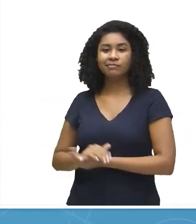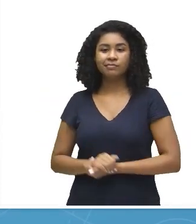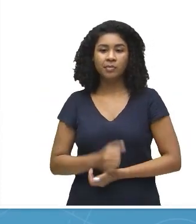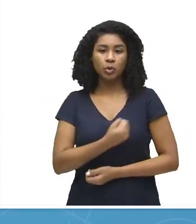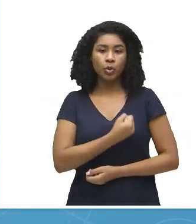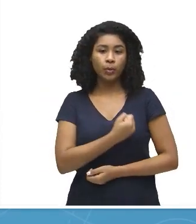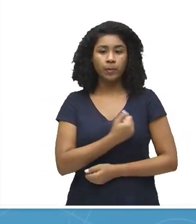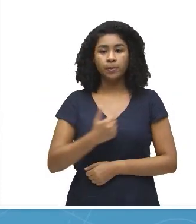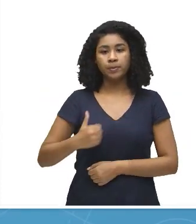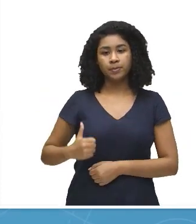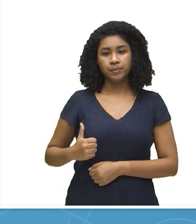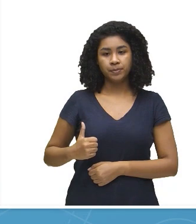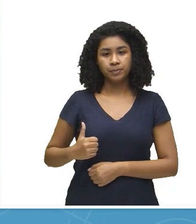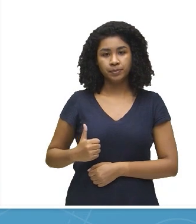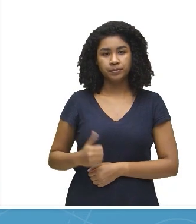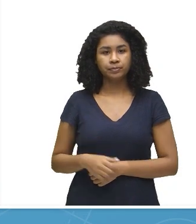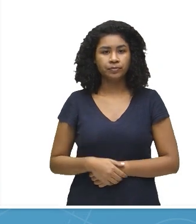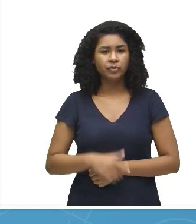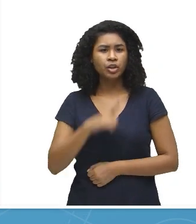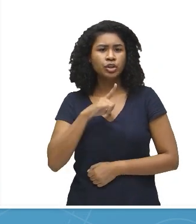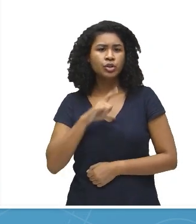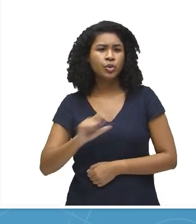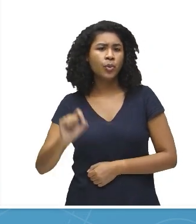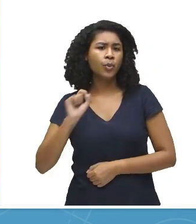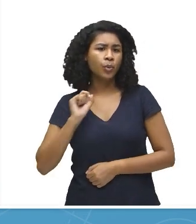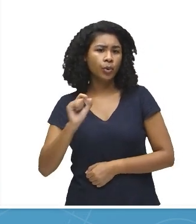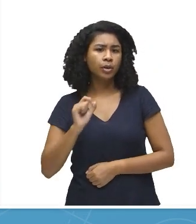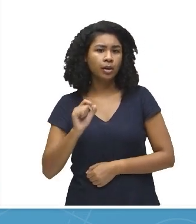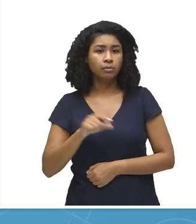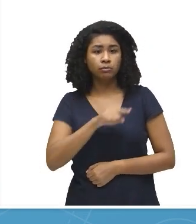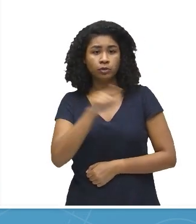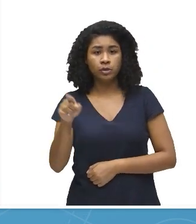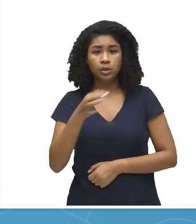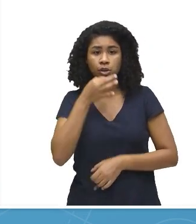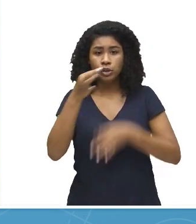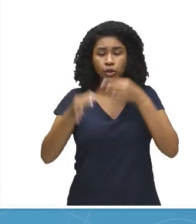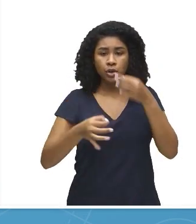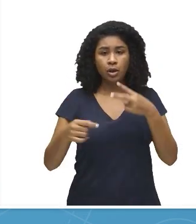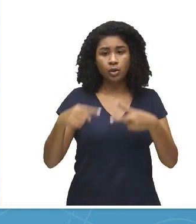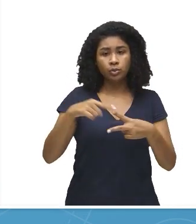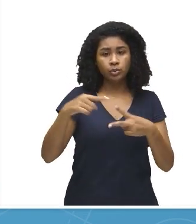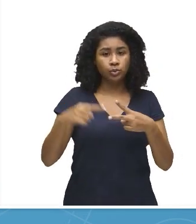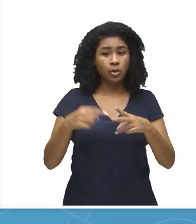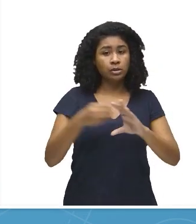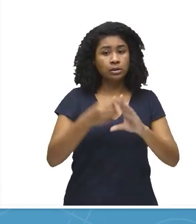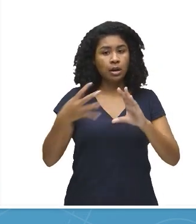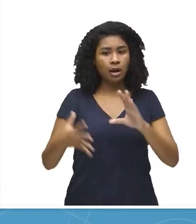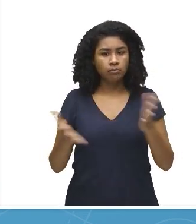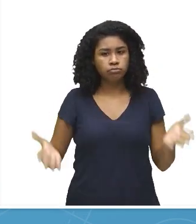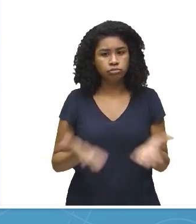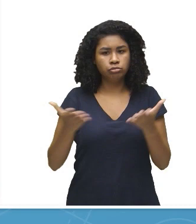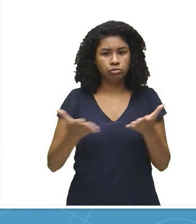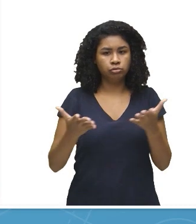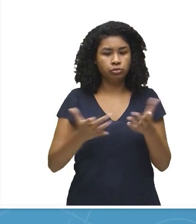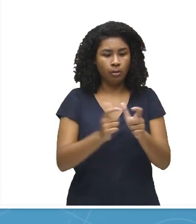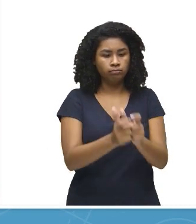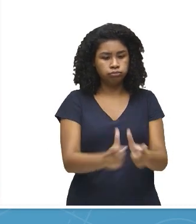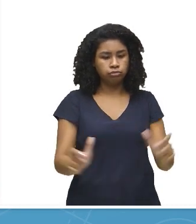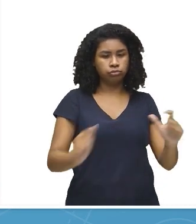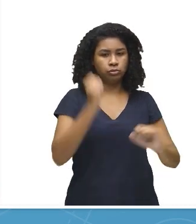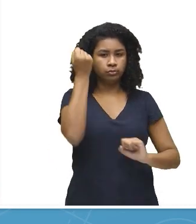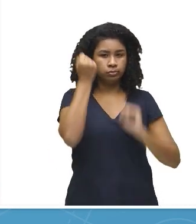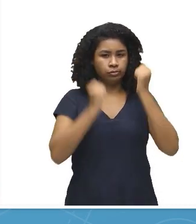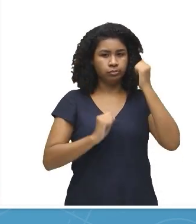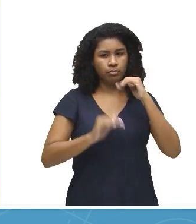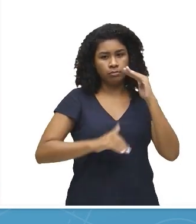vocês. A gente tinha aí para vocês citarem 2 fatores que contribuíram para o desenvolvimento industrial no Brasil,